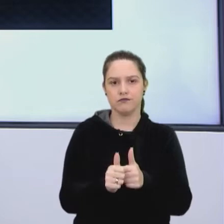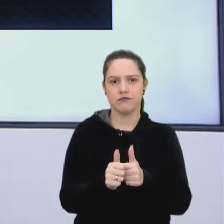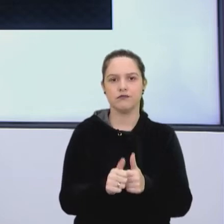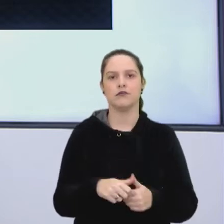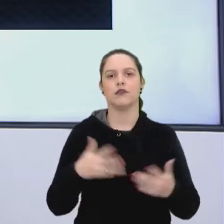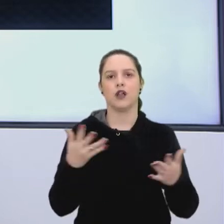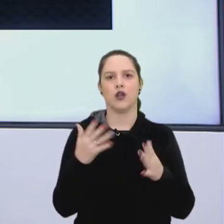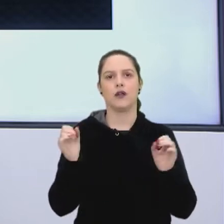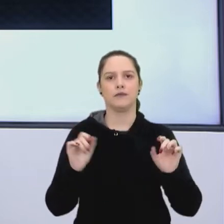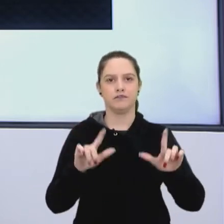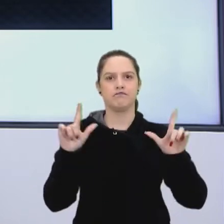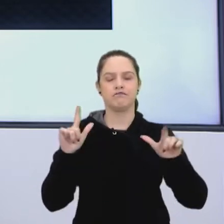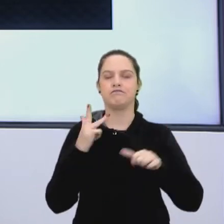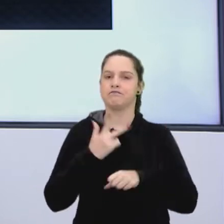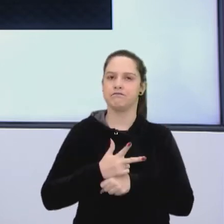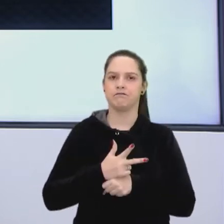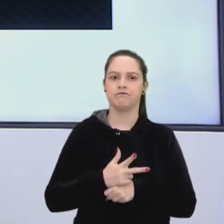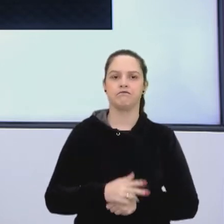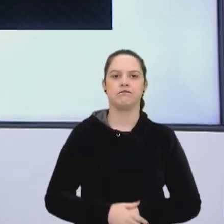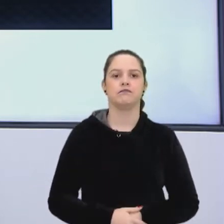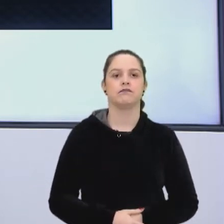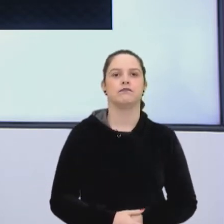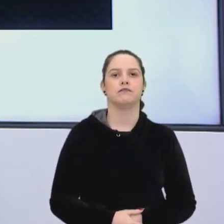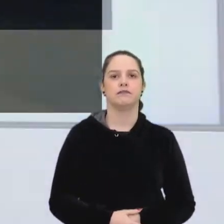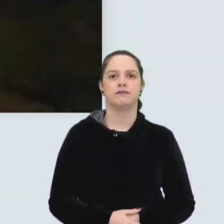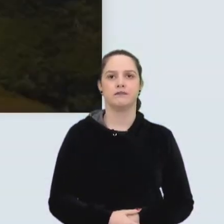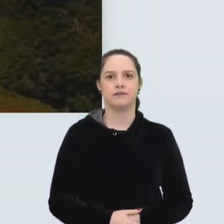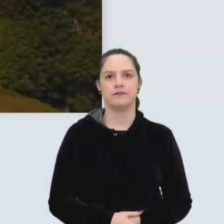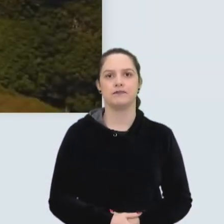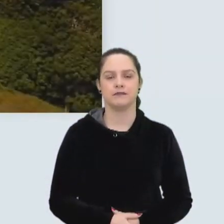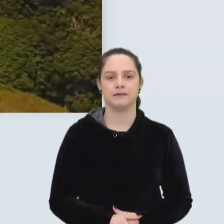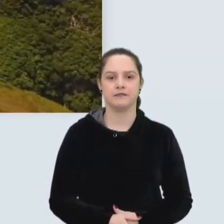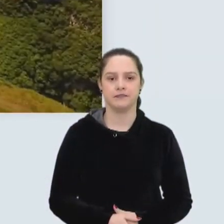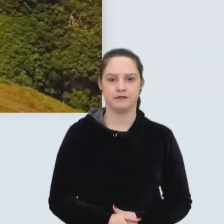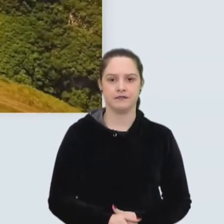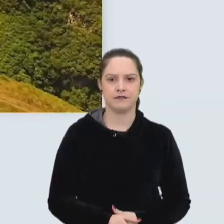na volta nós estaremos comentando. Até breve.